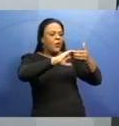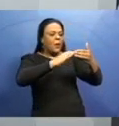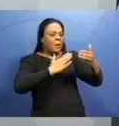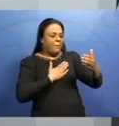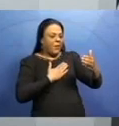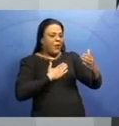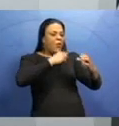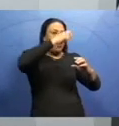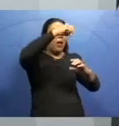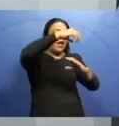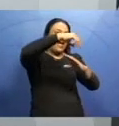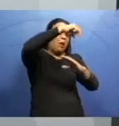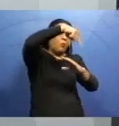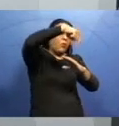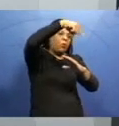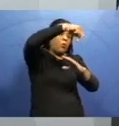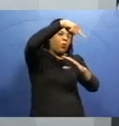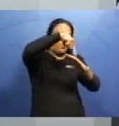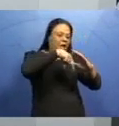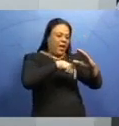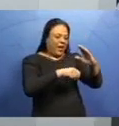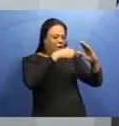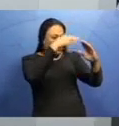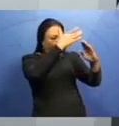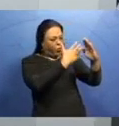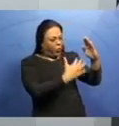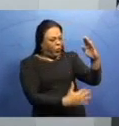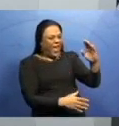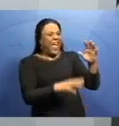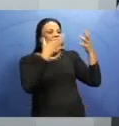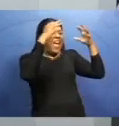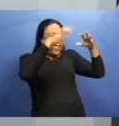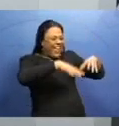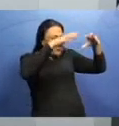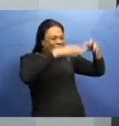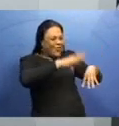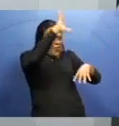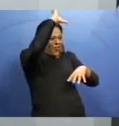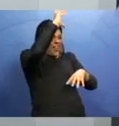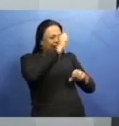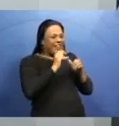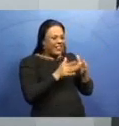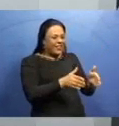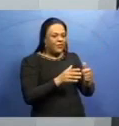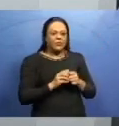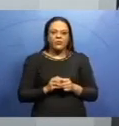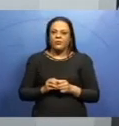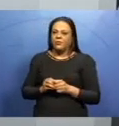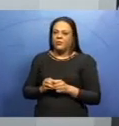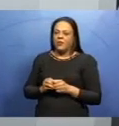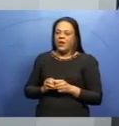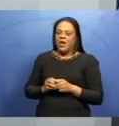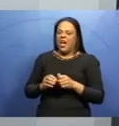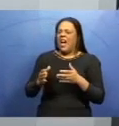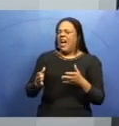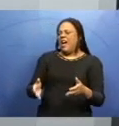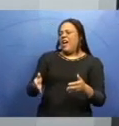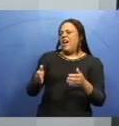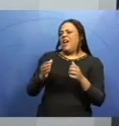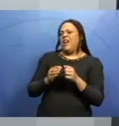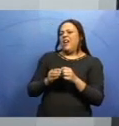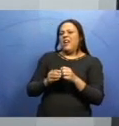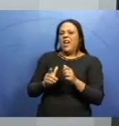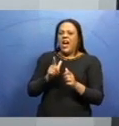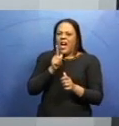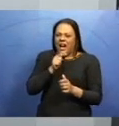é chuva, disse a galinha. Ora, não vê que a chuva é a água da